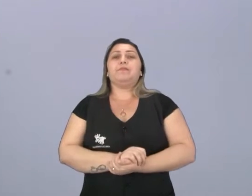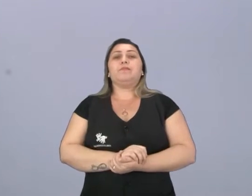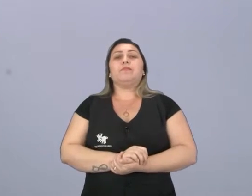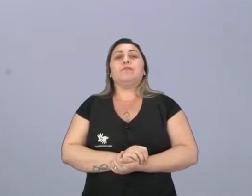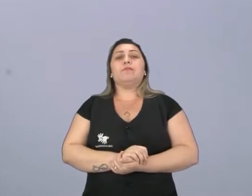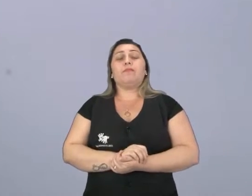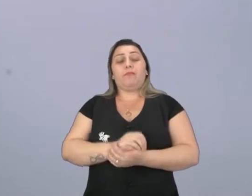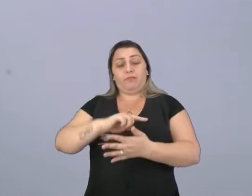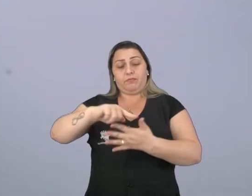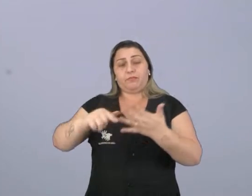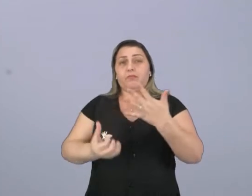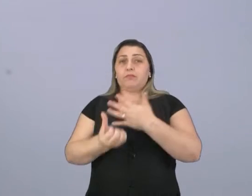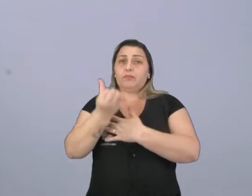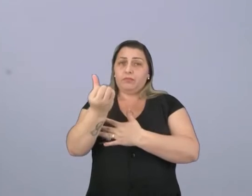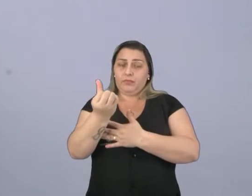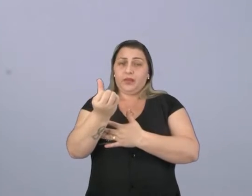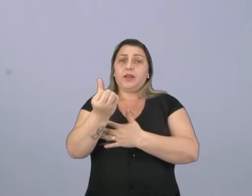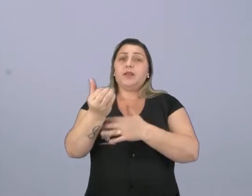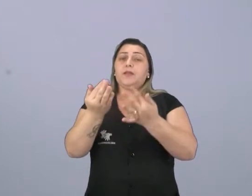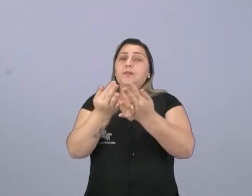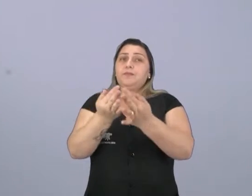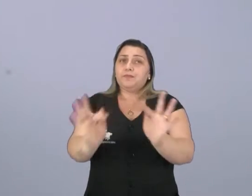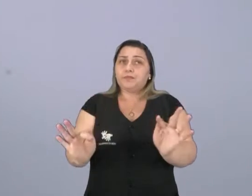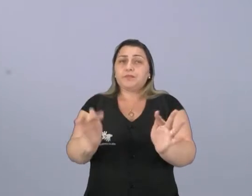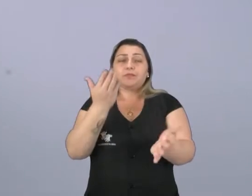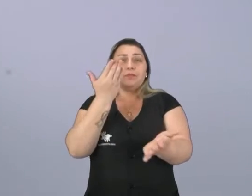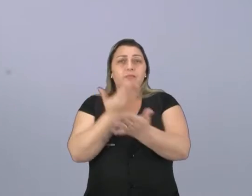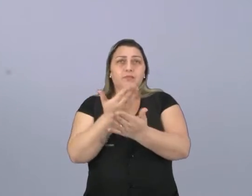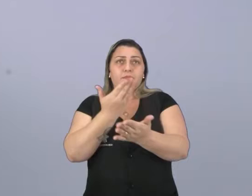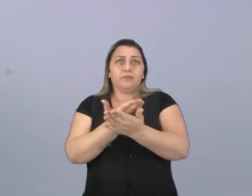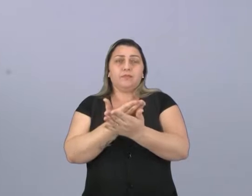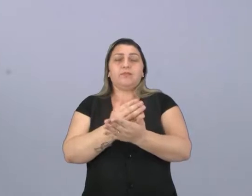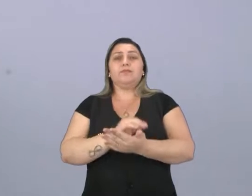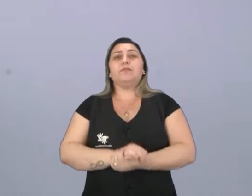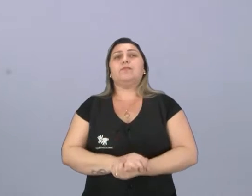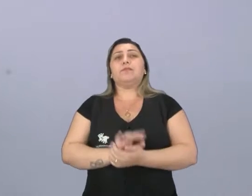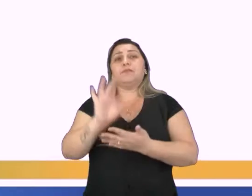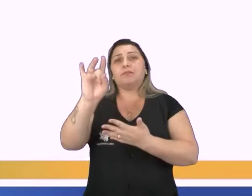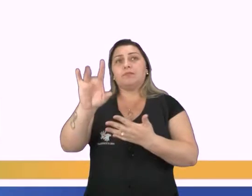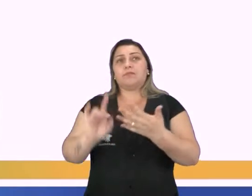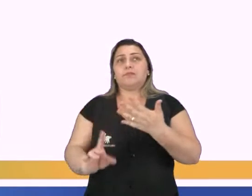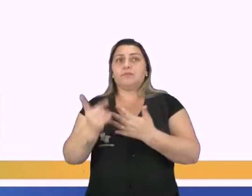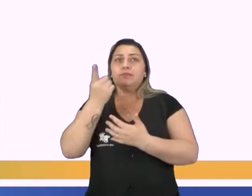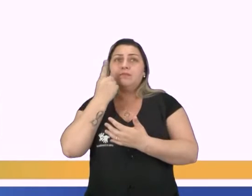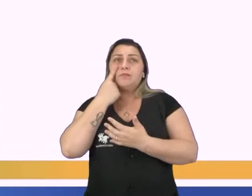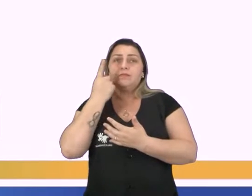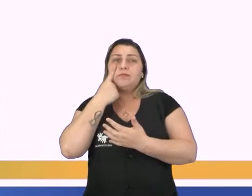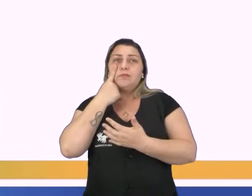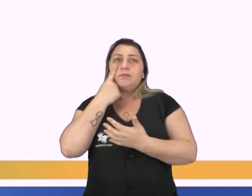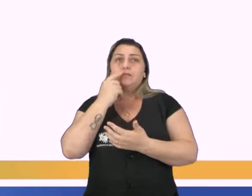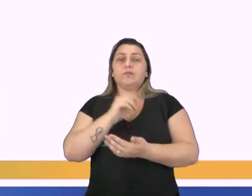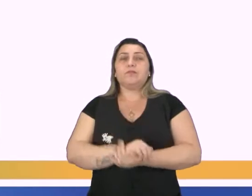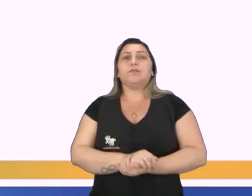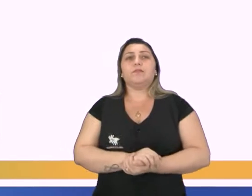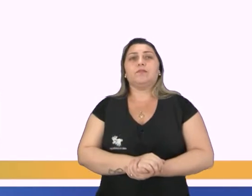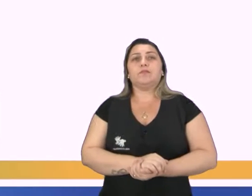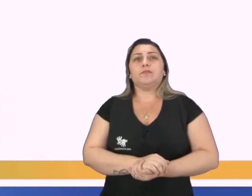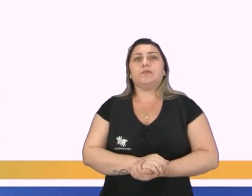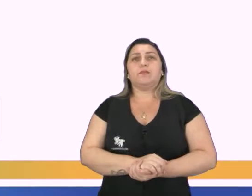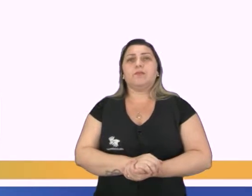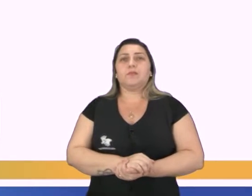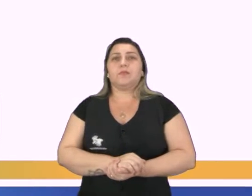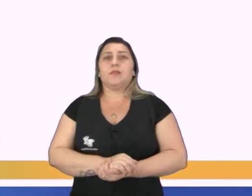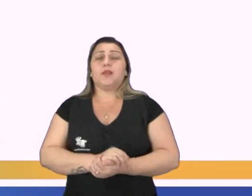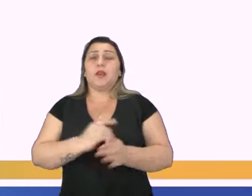há 6 tempos verbais simples. Vamos estudar sobre eles. Observem, gente, no quadro